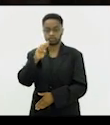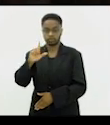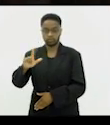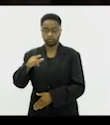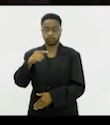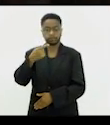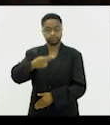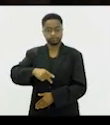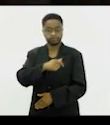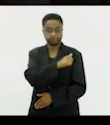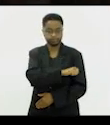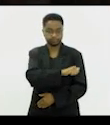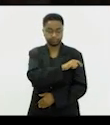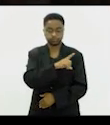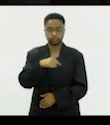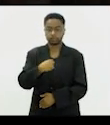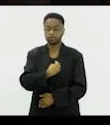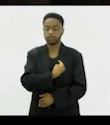Oferecemos algumas